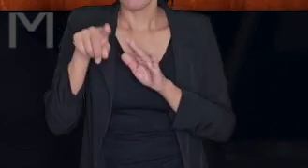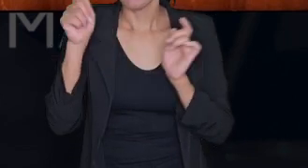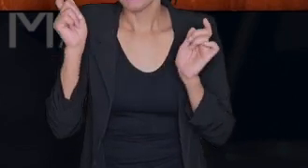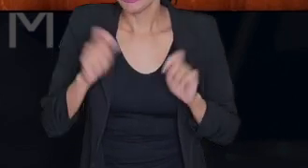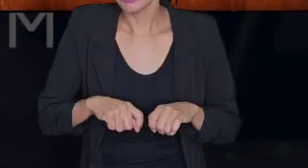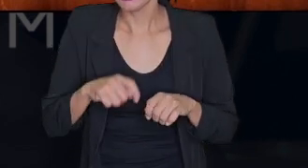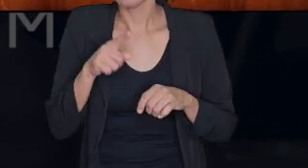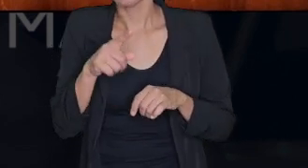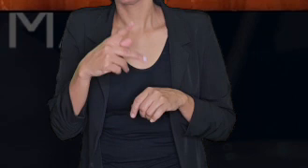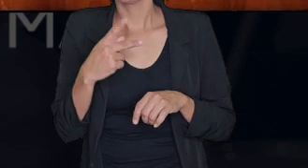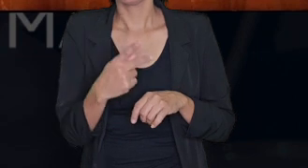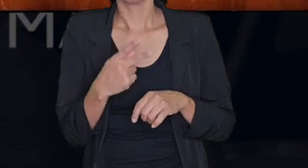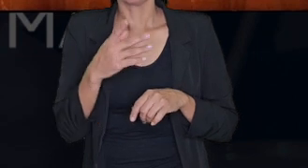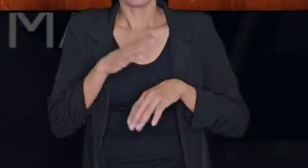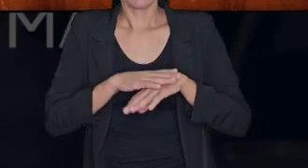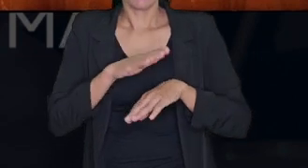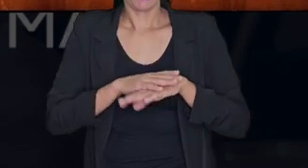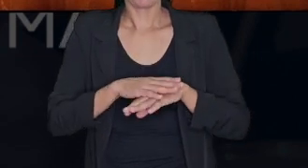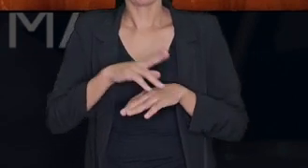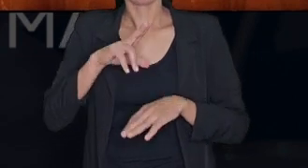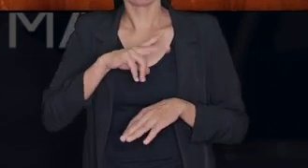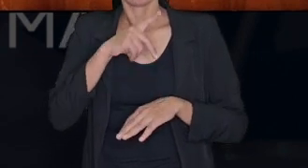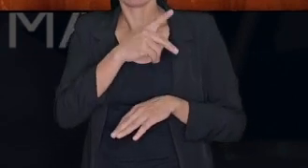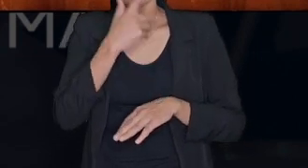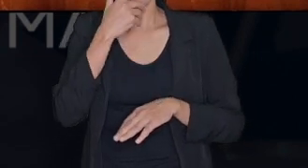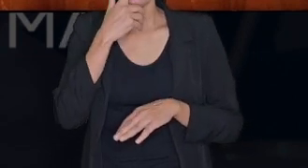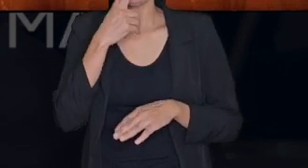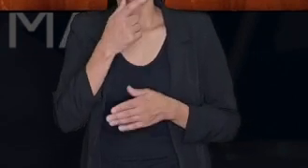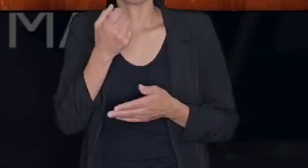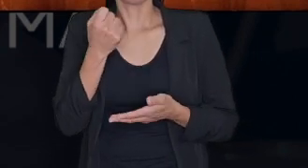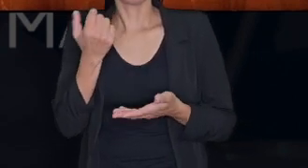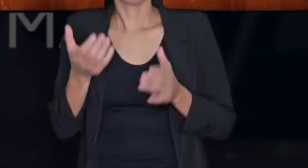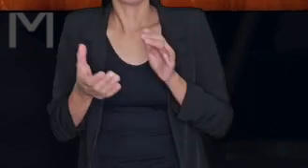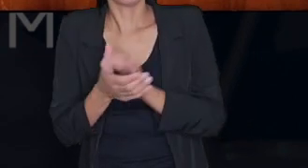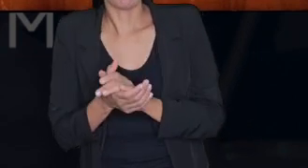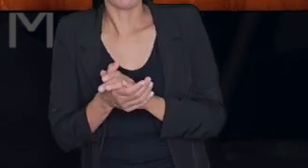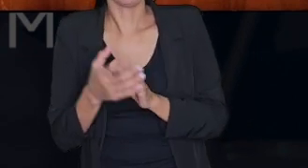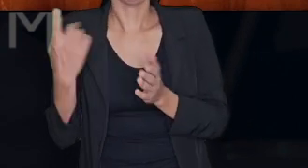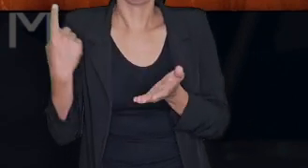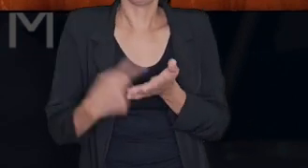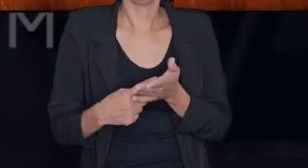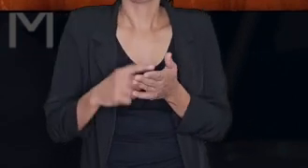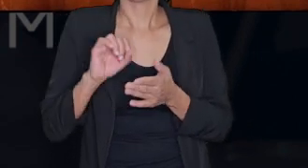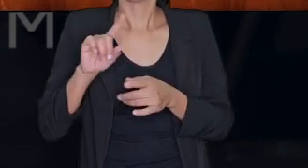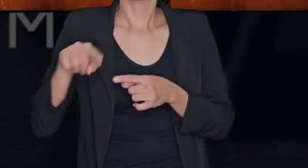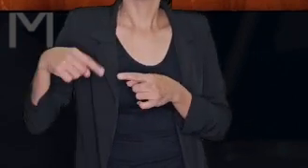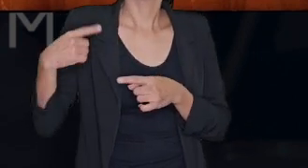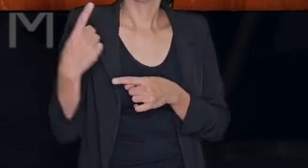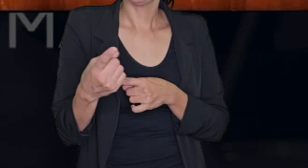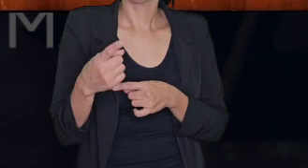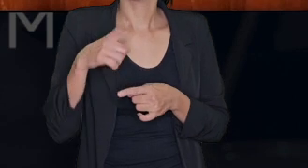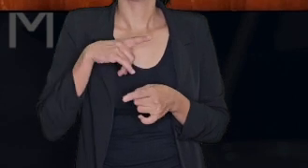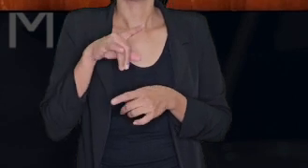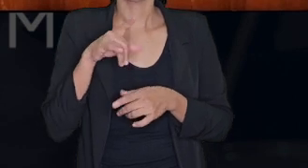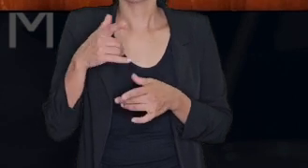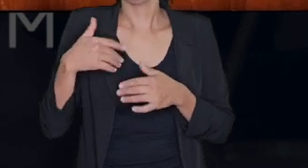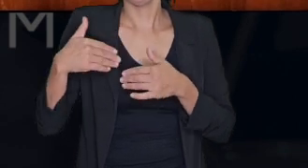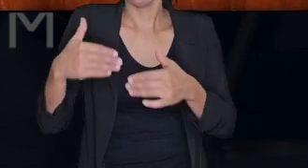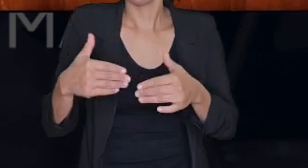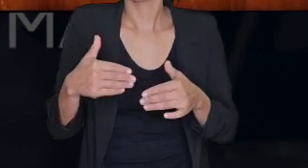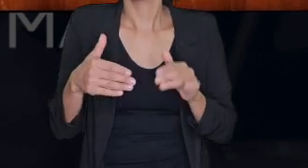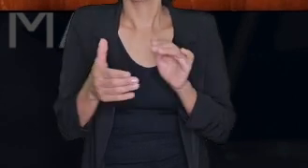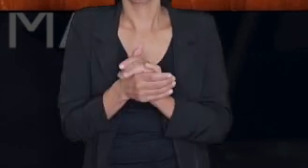prova, e quanto a essa indagação, é possível um imprestígio da autonomia privada que, num pacto antinupcial, ou até